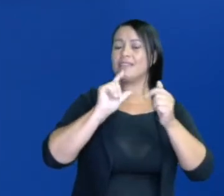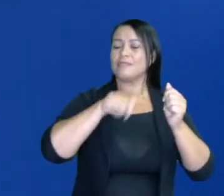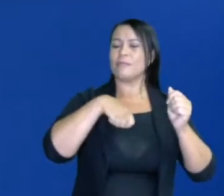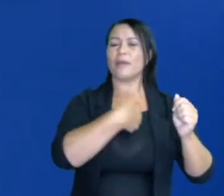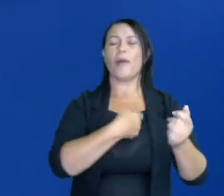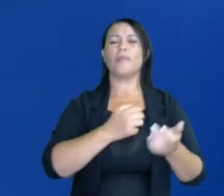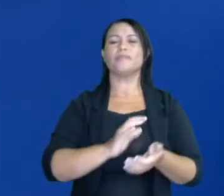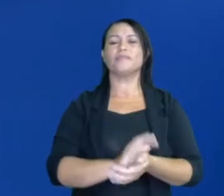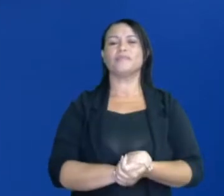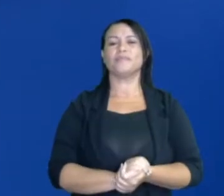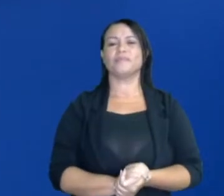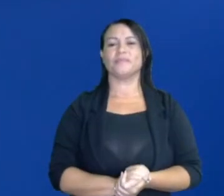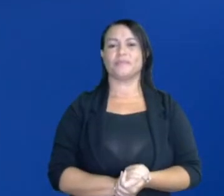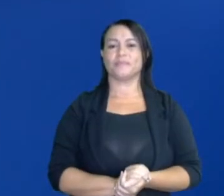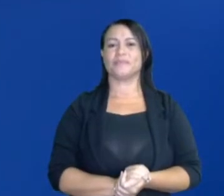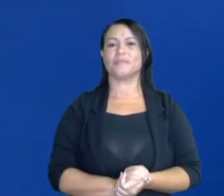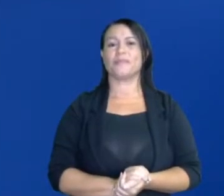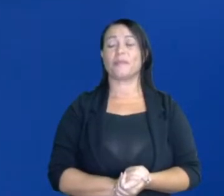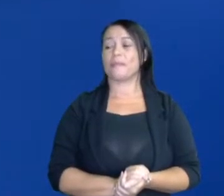vamos embora.